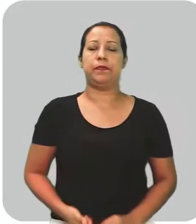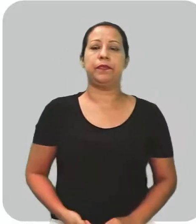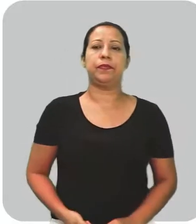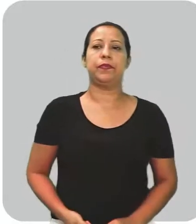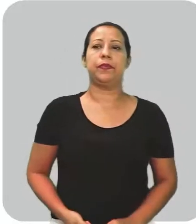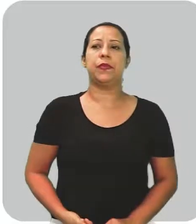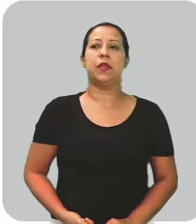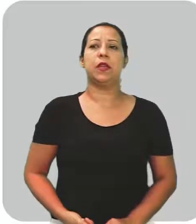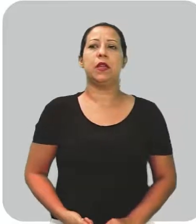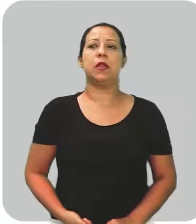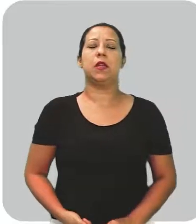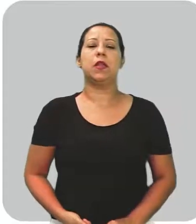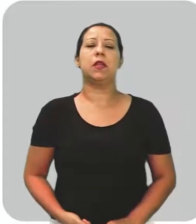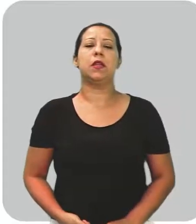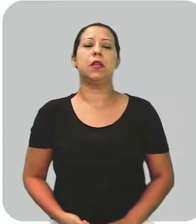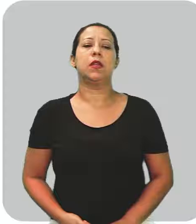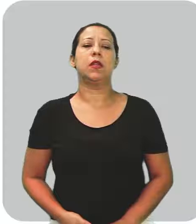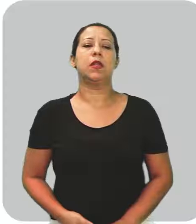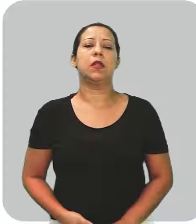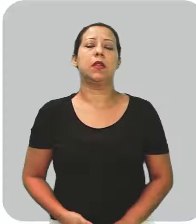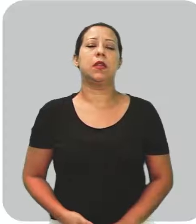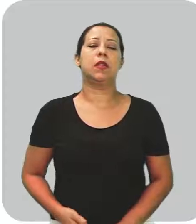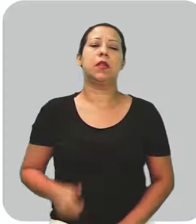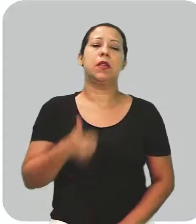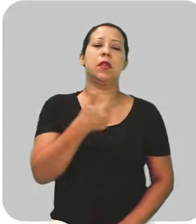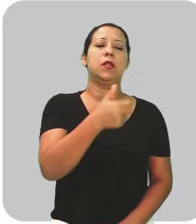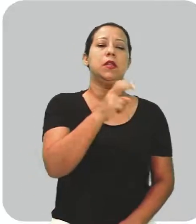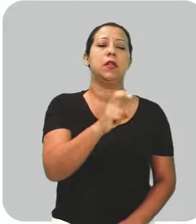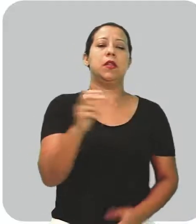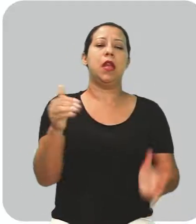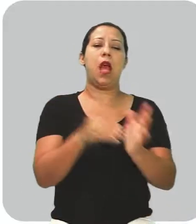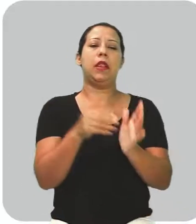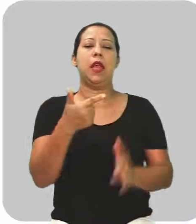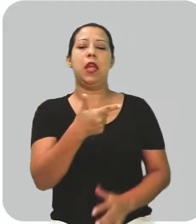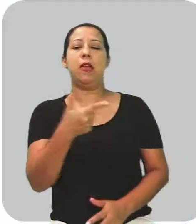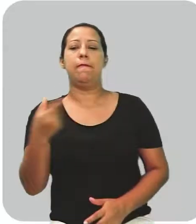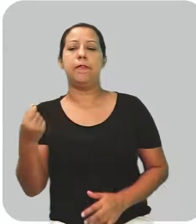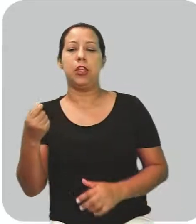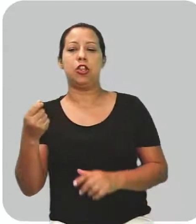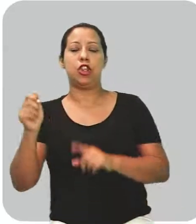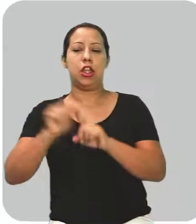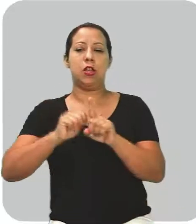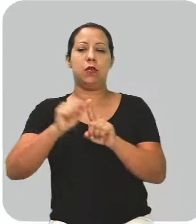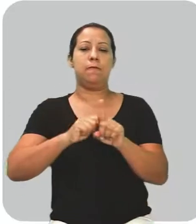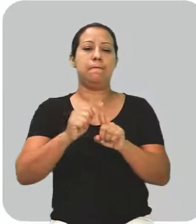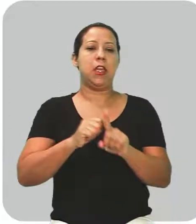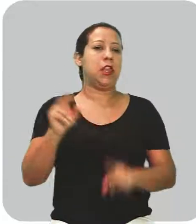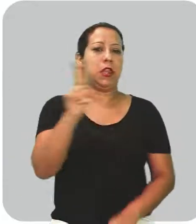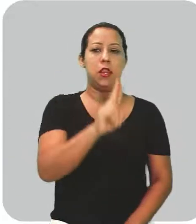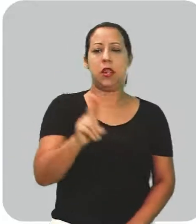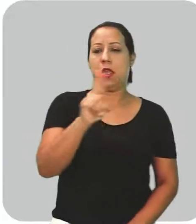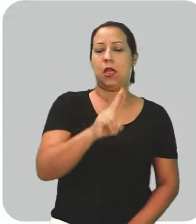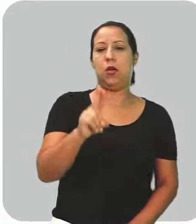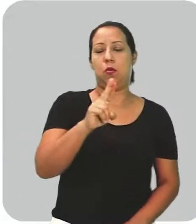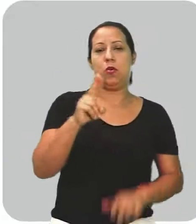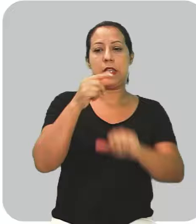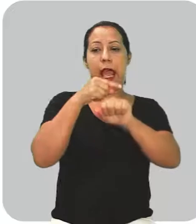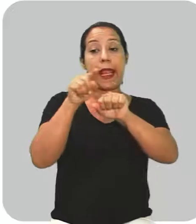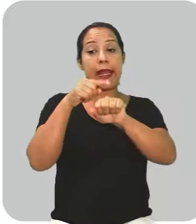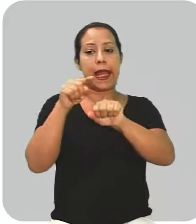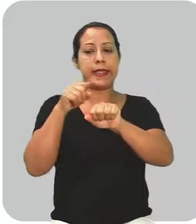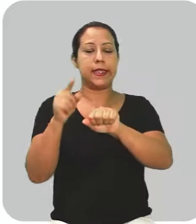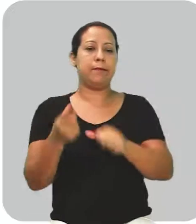De 15 a 20 deste mês, não temos aí a utilização da crase, tá? Então, não se usa a